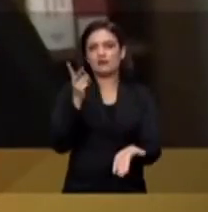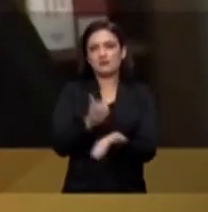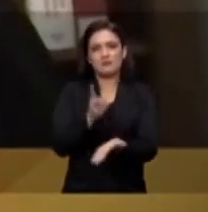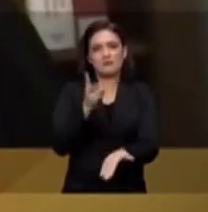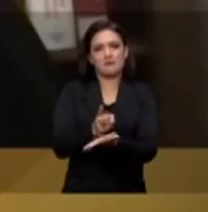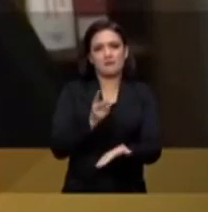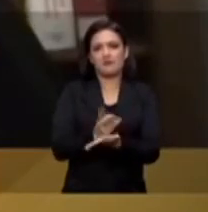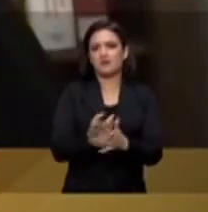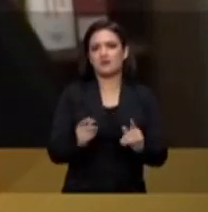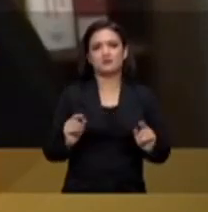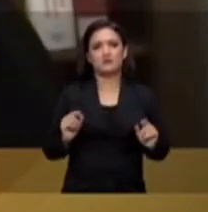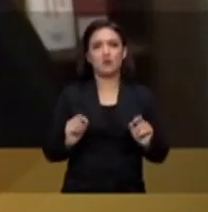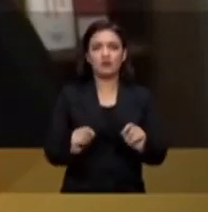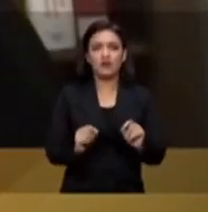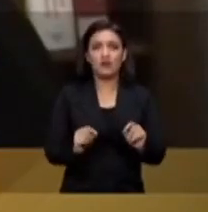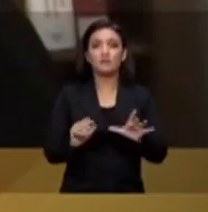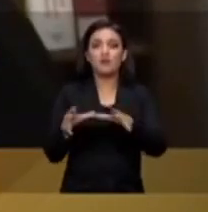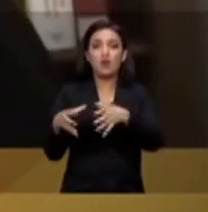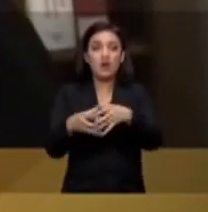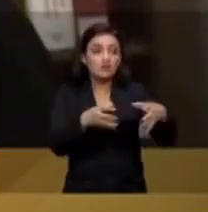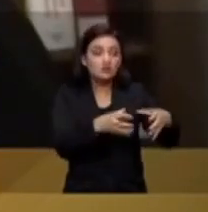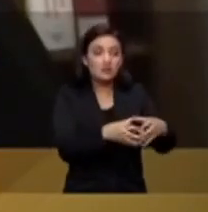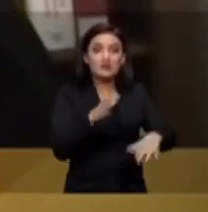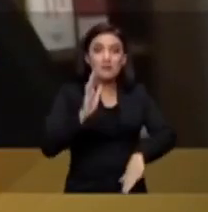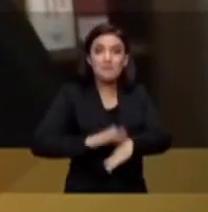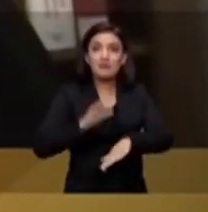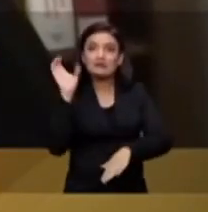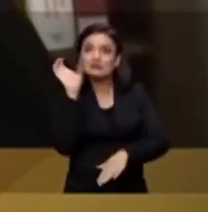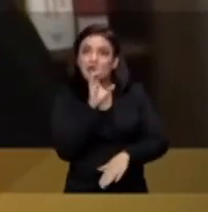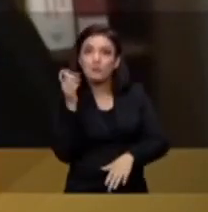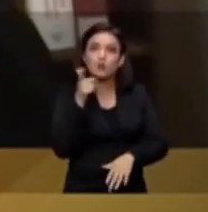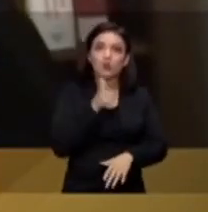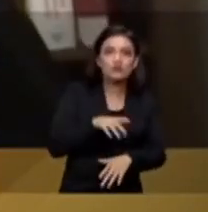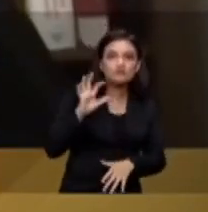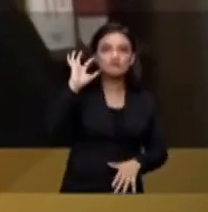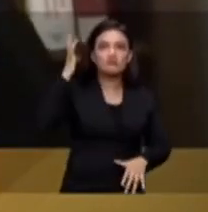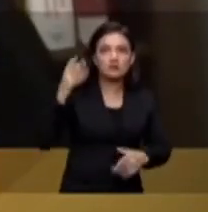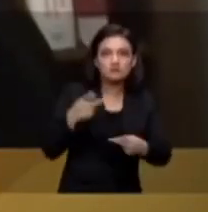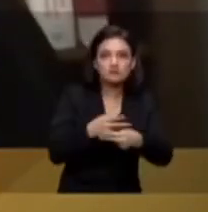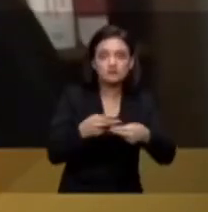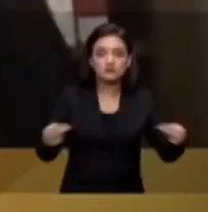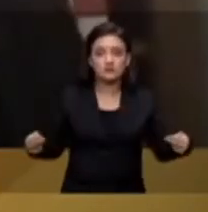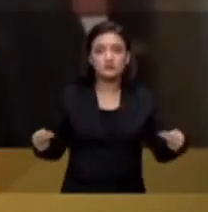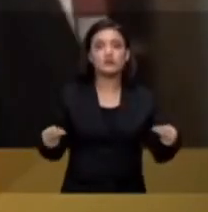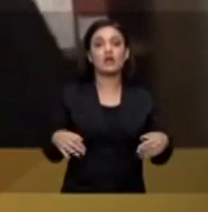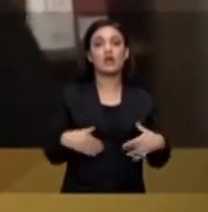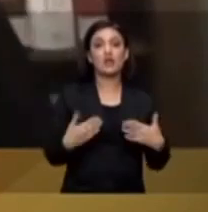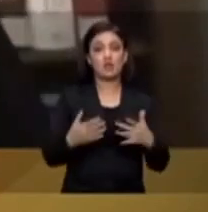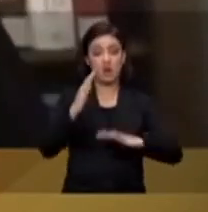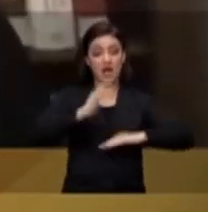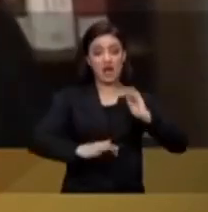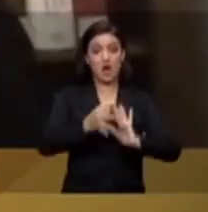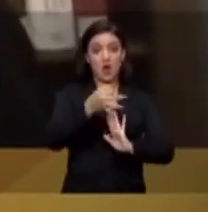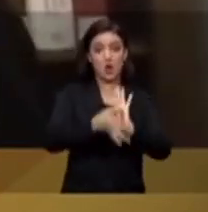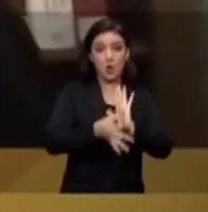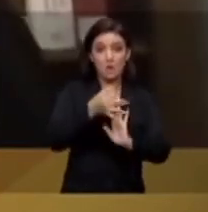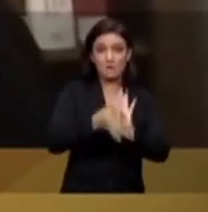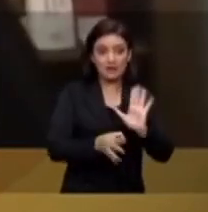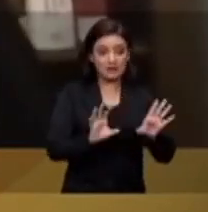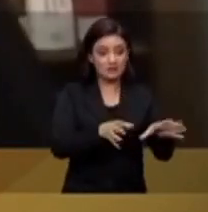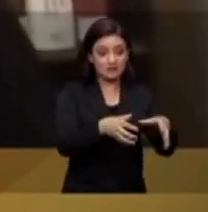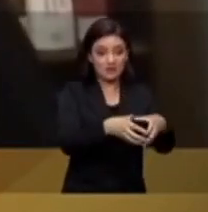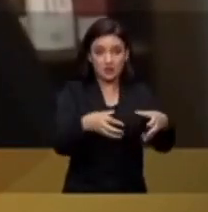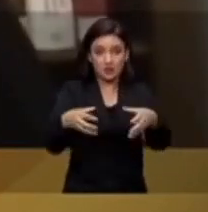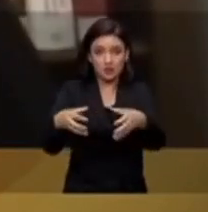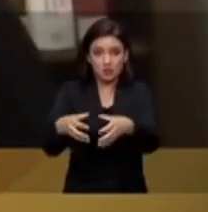a emprestar funcionalidade ao próprio tribunal. A afirmação e delimitação da competência jurisdicional das